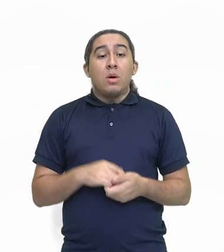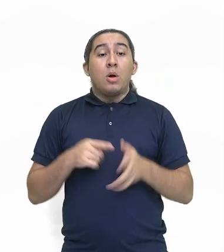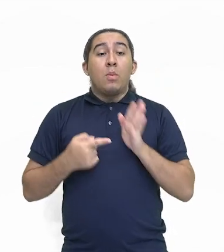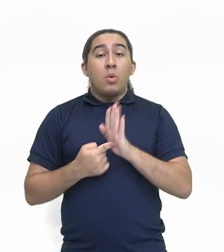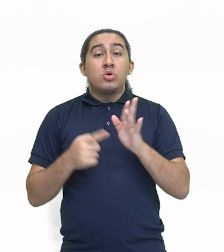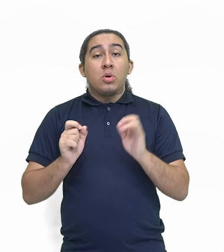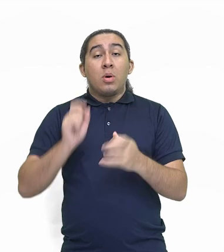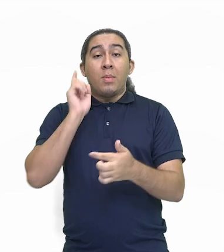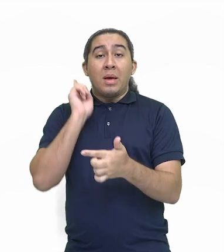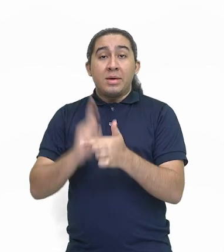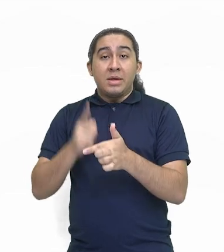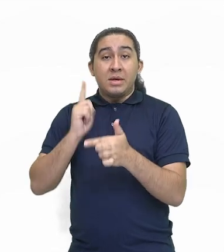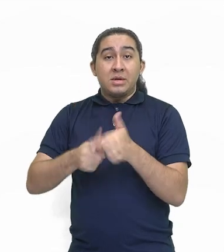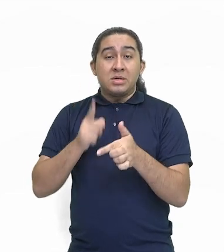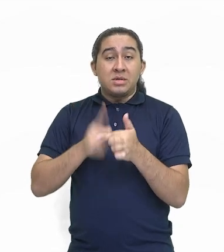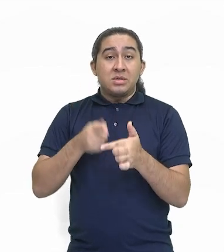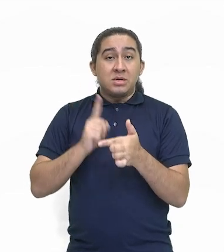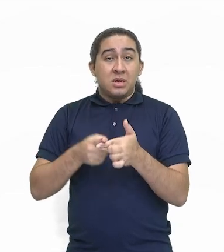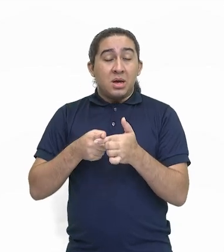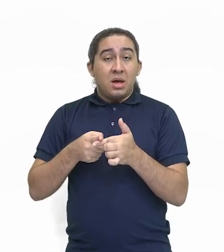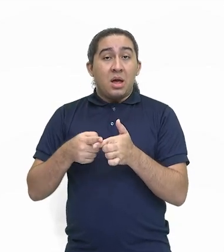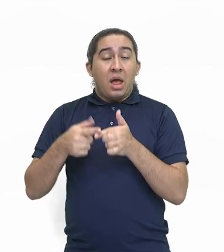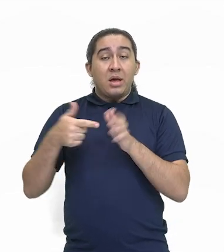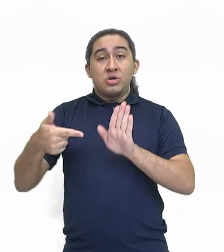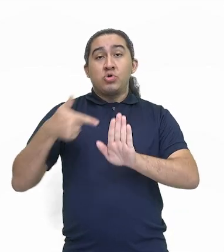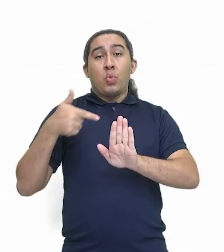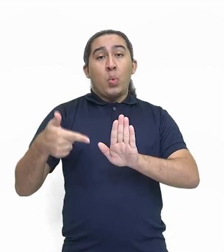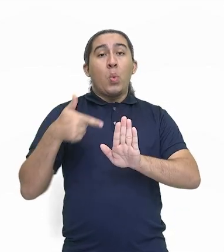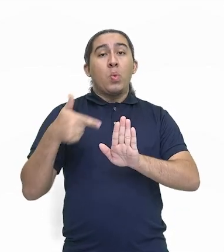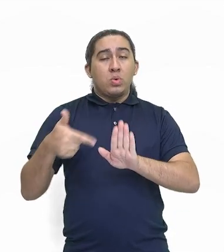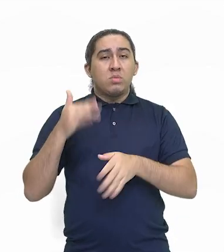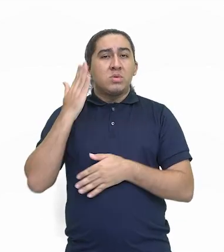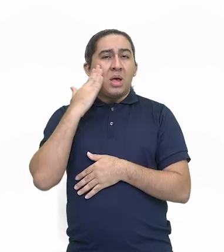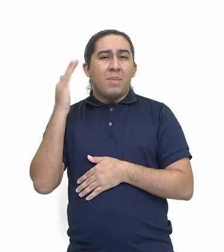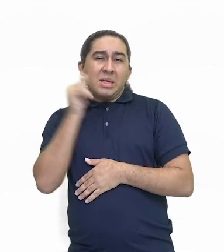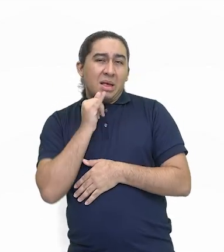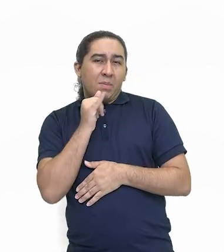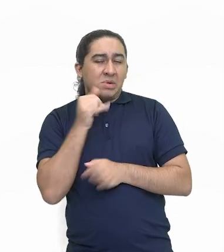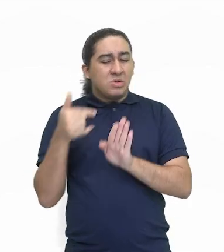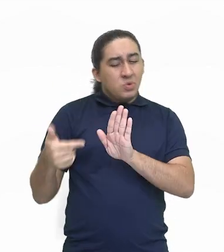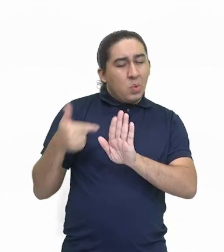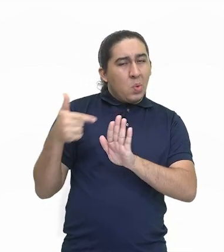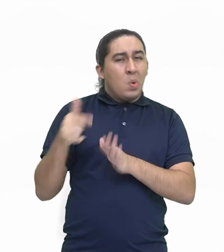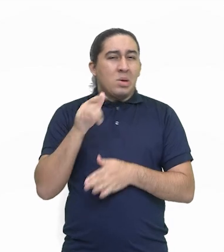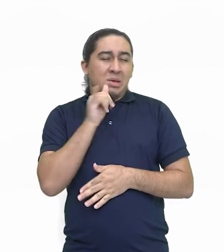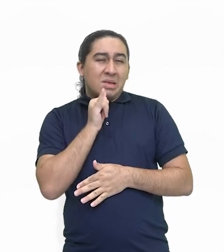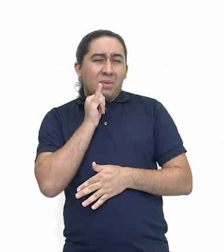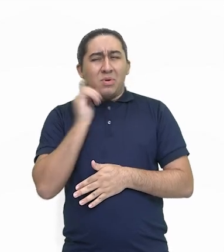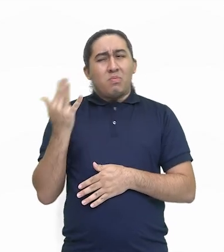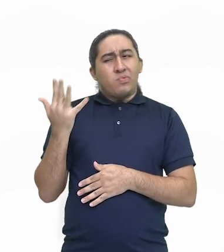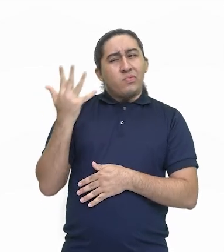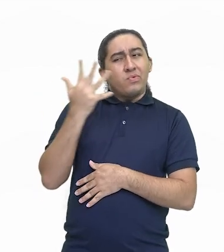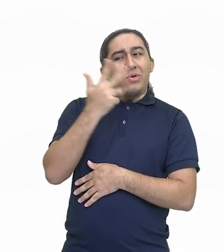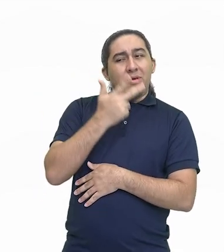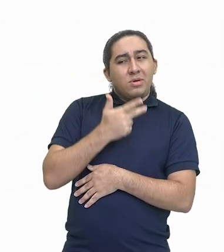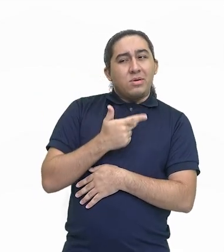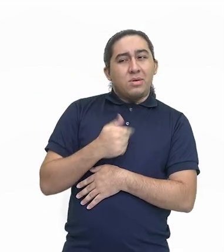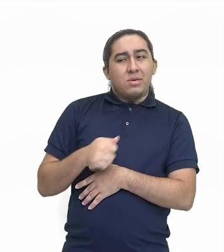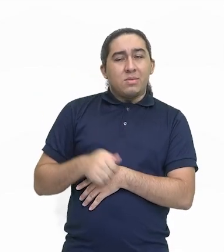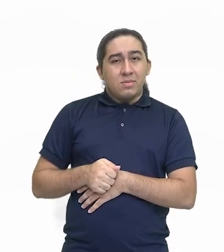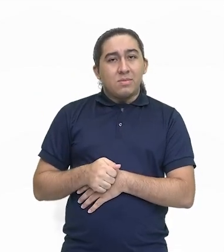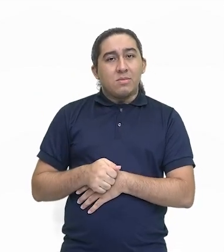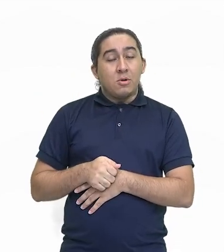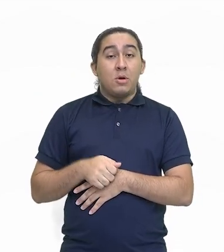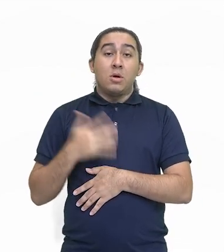crítica indireta e irônica. Sabe quando a gente quer ser irônico? Olha, tão bonitinha, né? Quando a gente